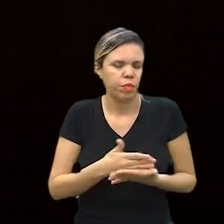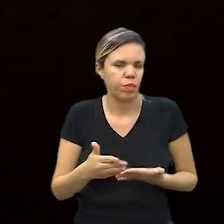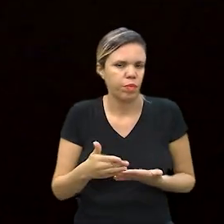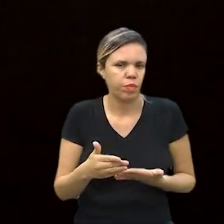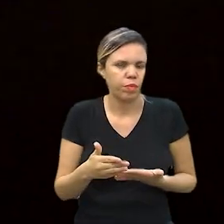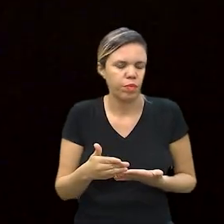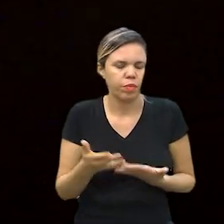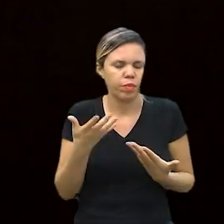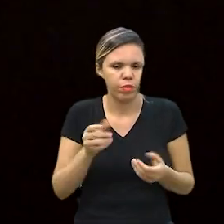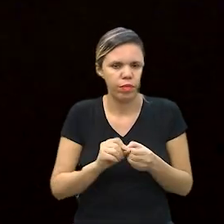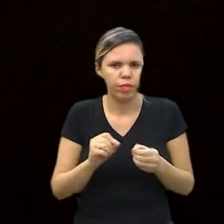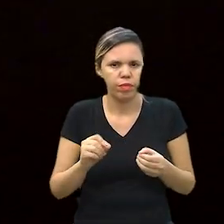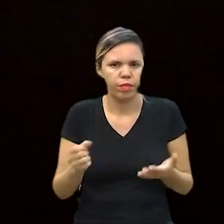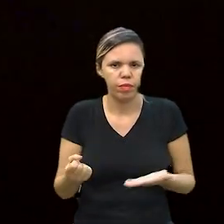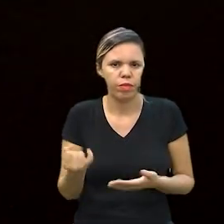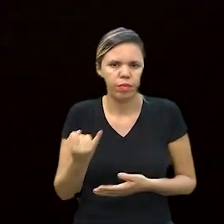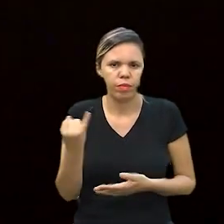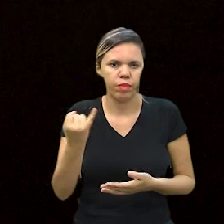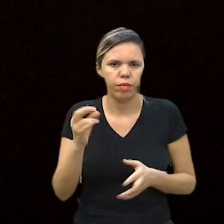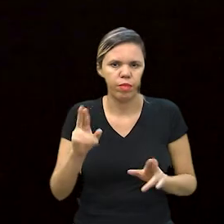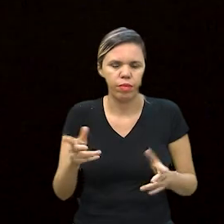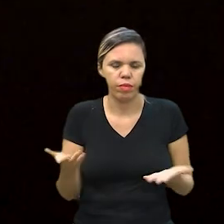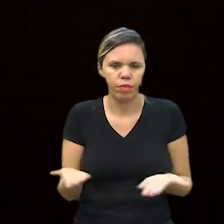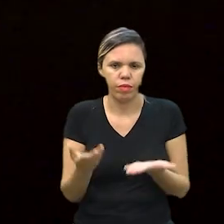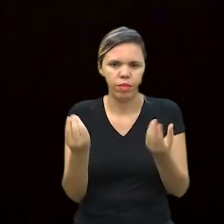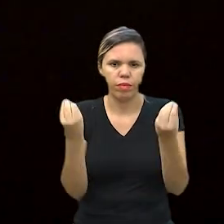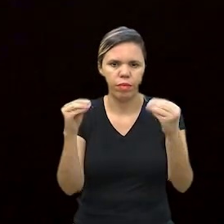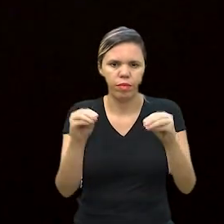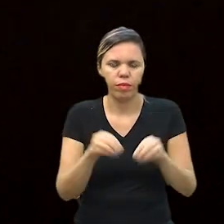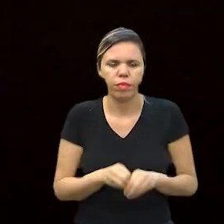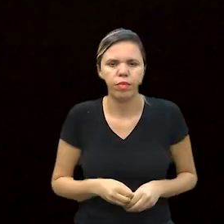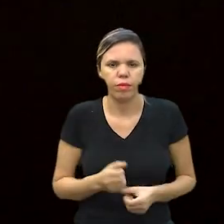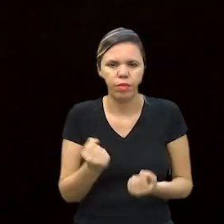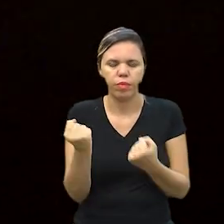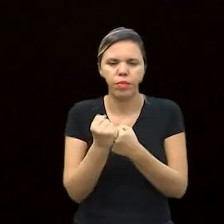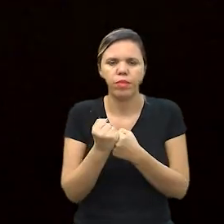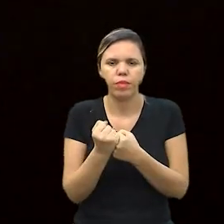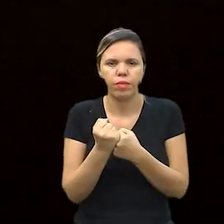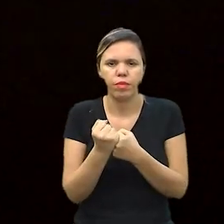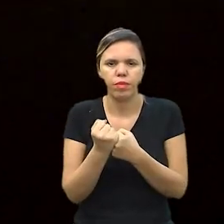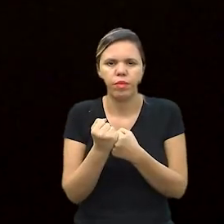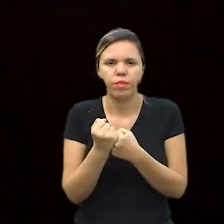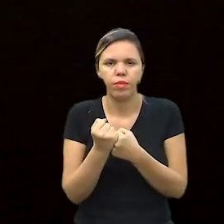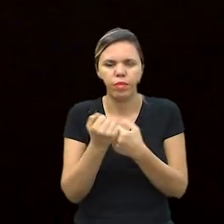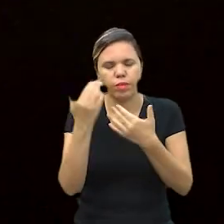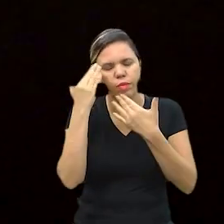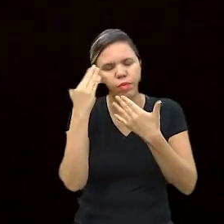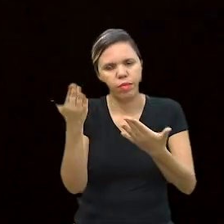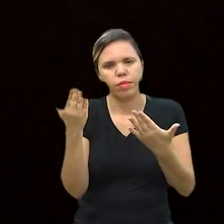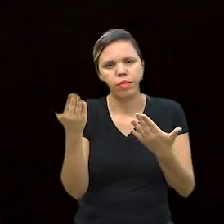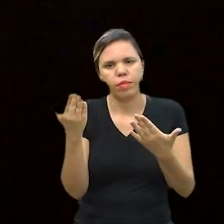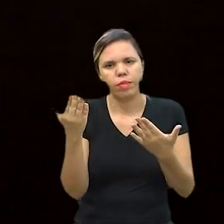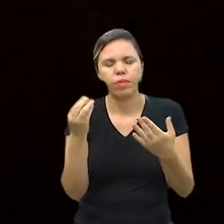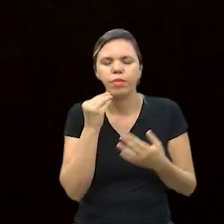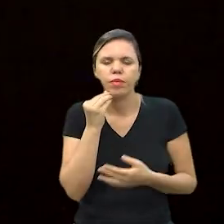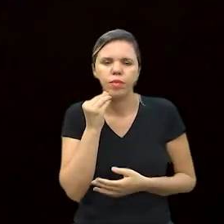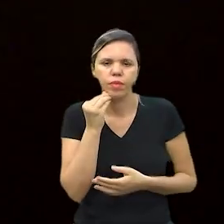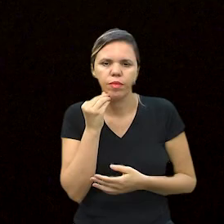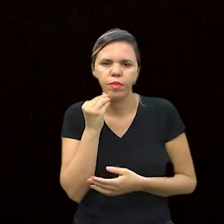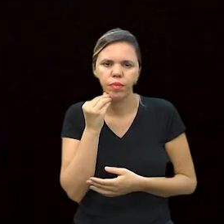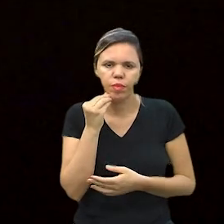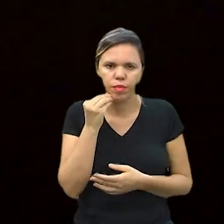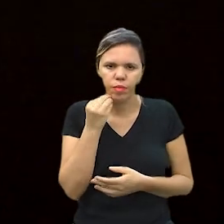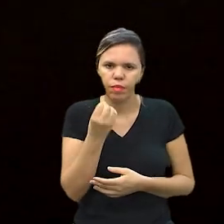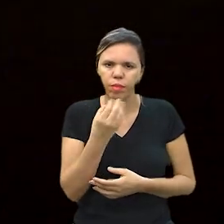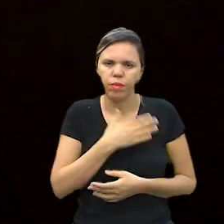quem está começando e de quem quer fazer diferente. Então, eu deixo aqui, o meu apoio, né, e agradeço também pelo espaço